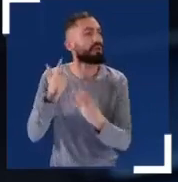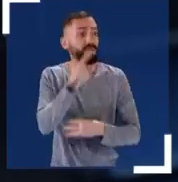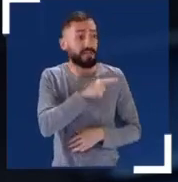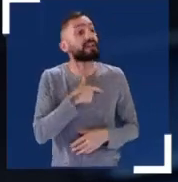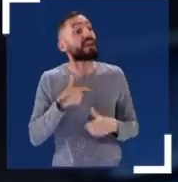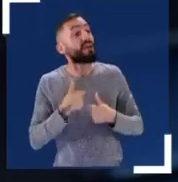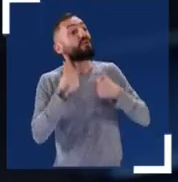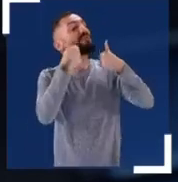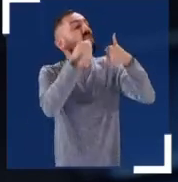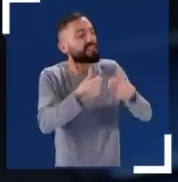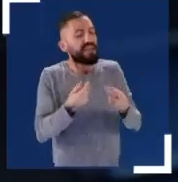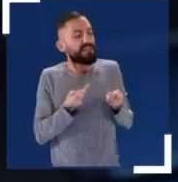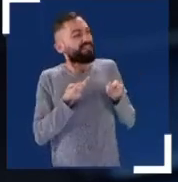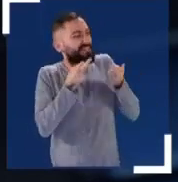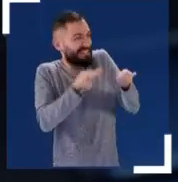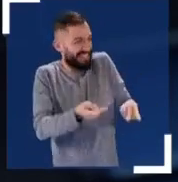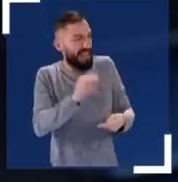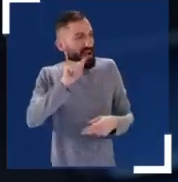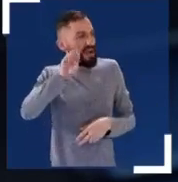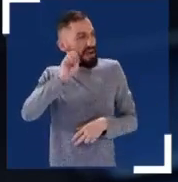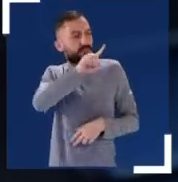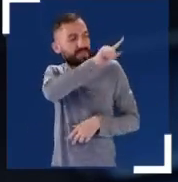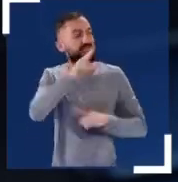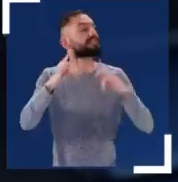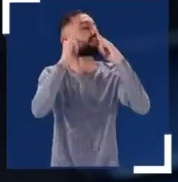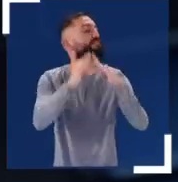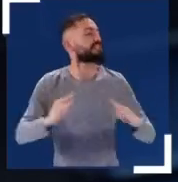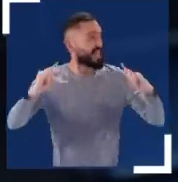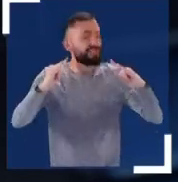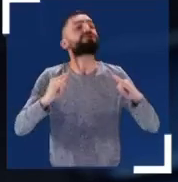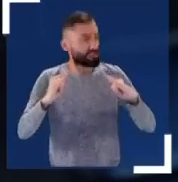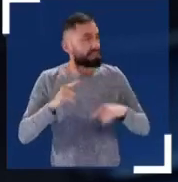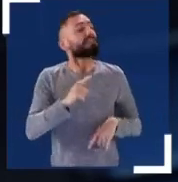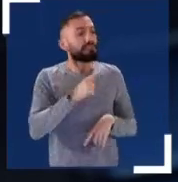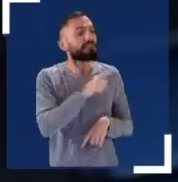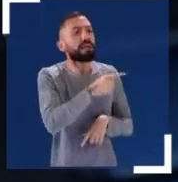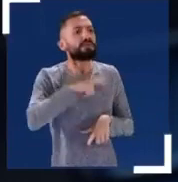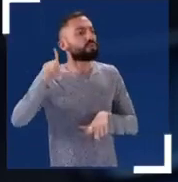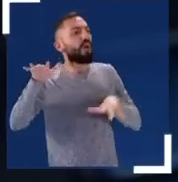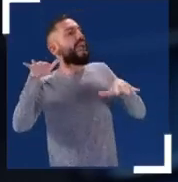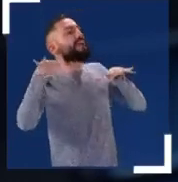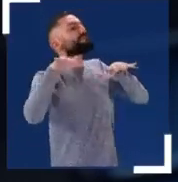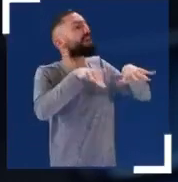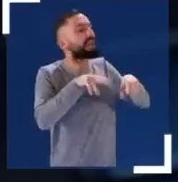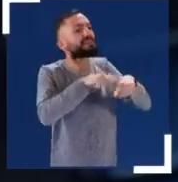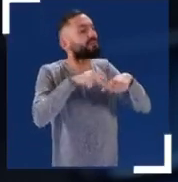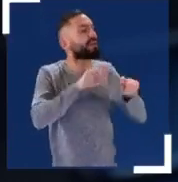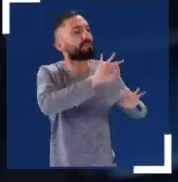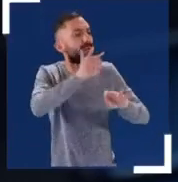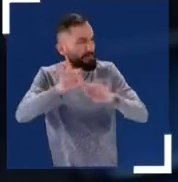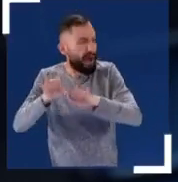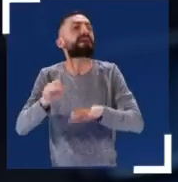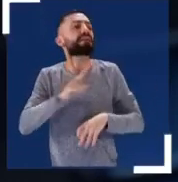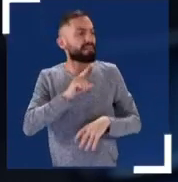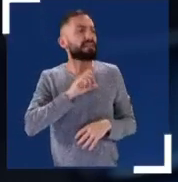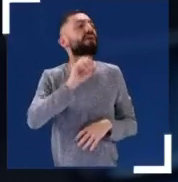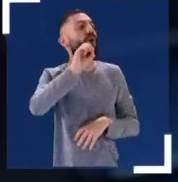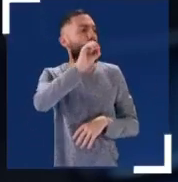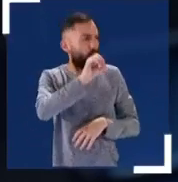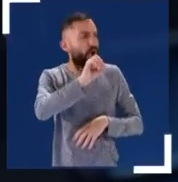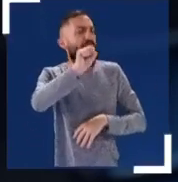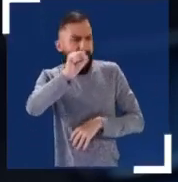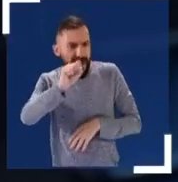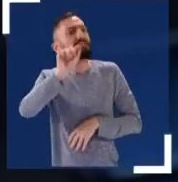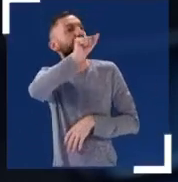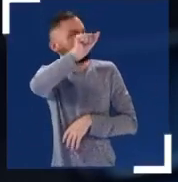exames, o de São Vicente, e todos eles têm sido referência, né? Com organizações sociais, tocando esse serviço,